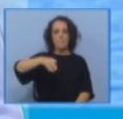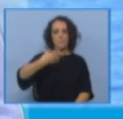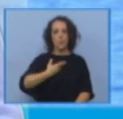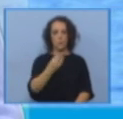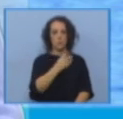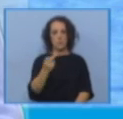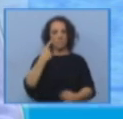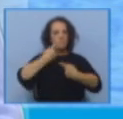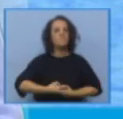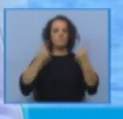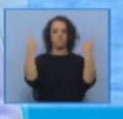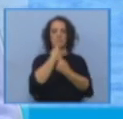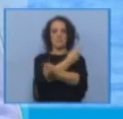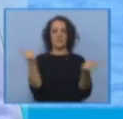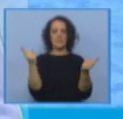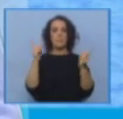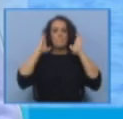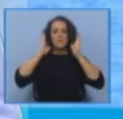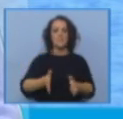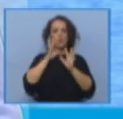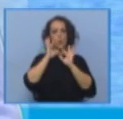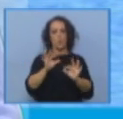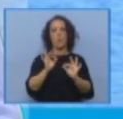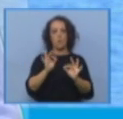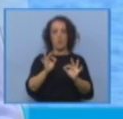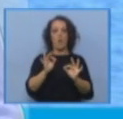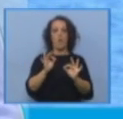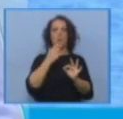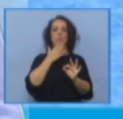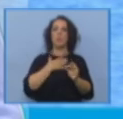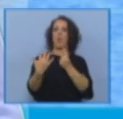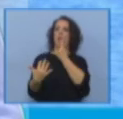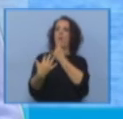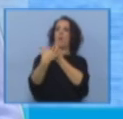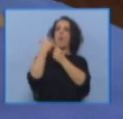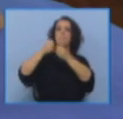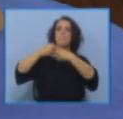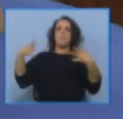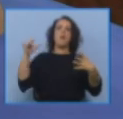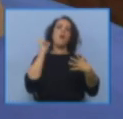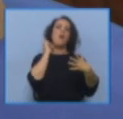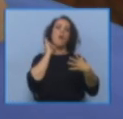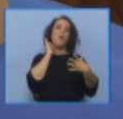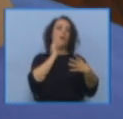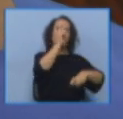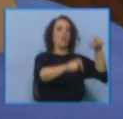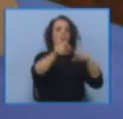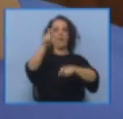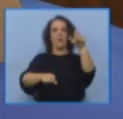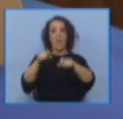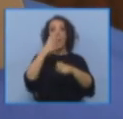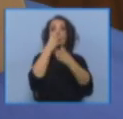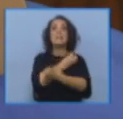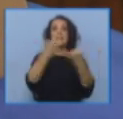alertou para esta necessidade de termos cuidado de não nos deixarmos levar pela globalização da indiferença. E acho que é o grito